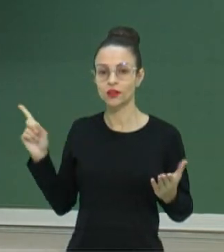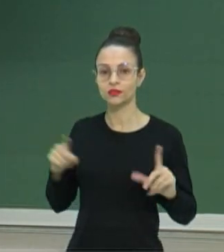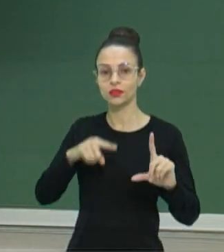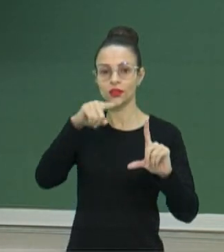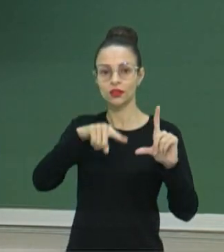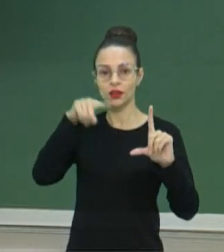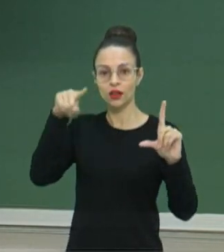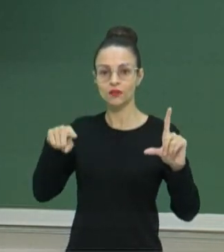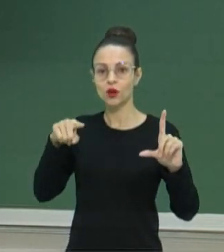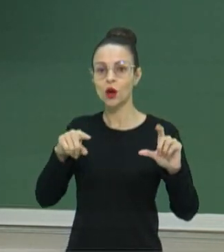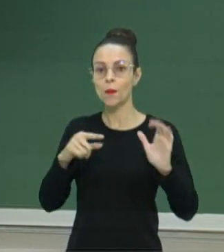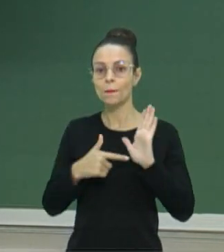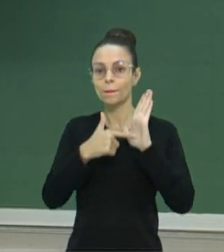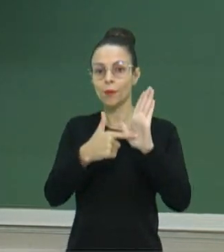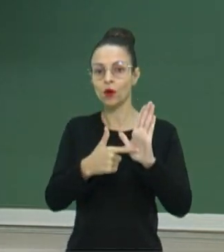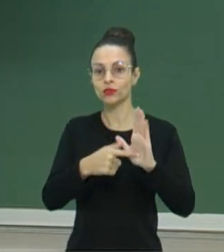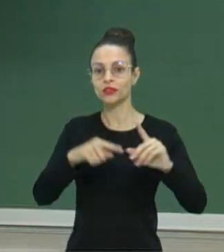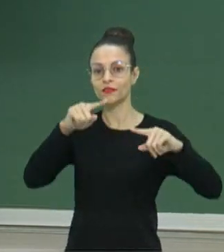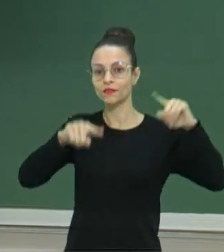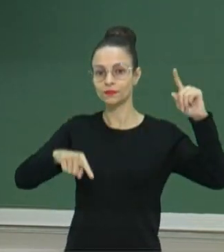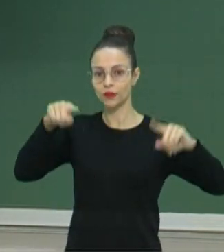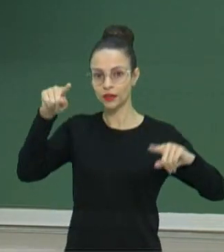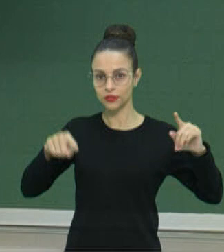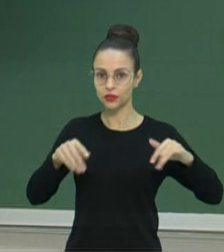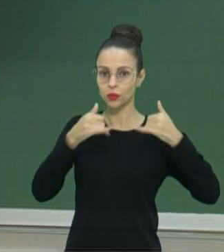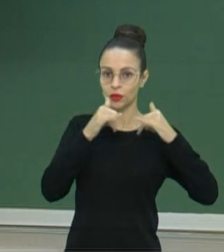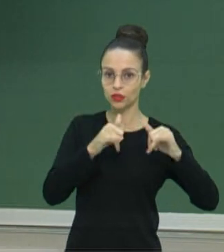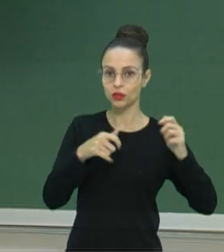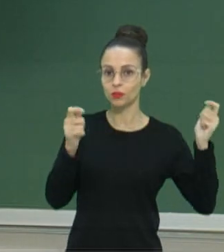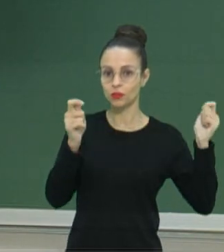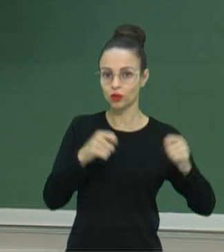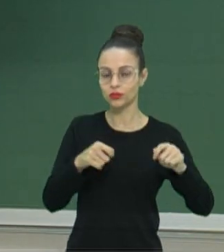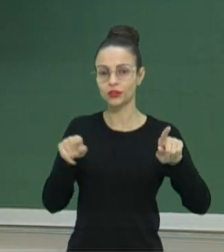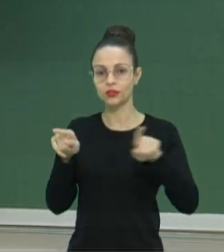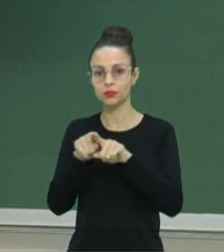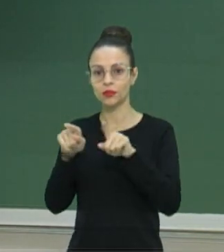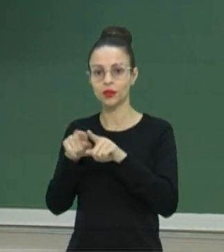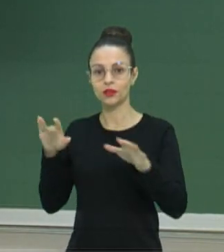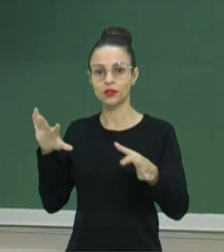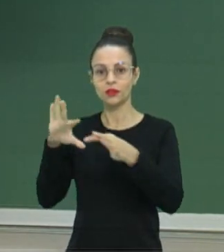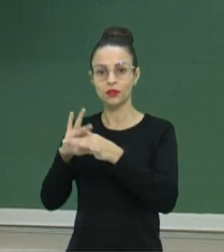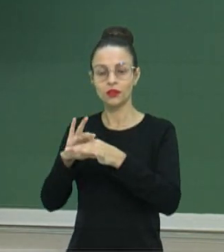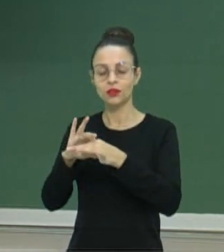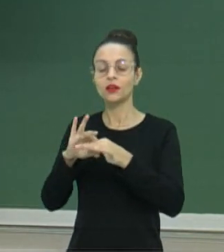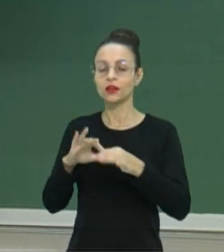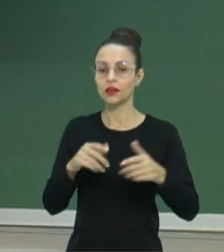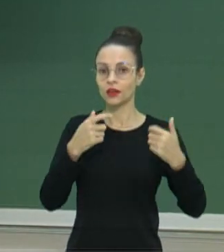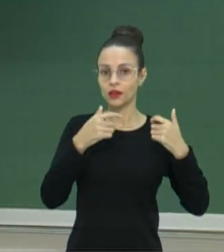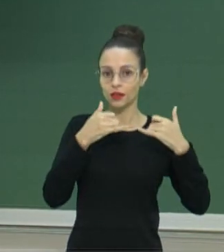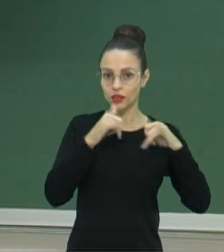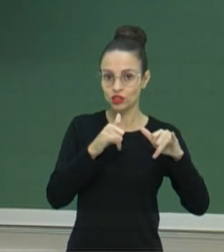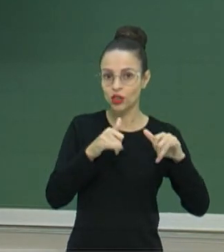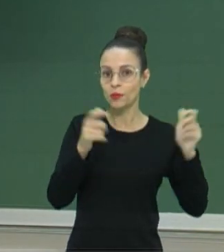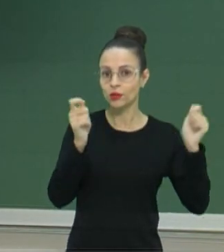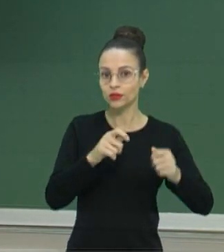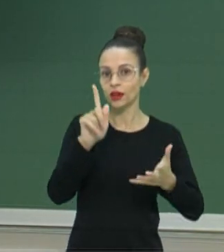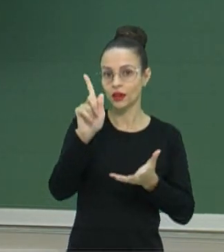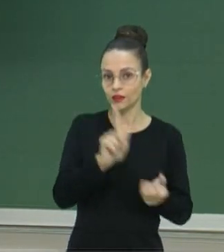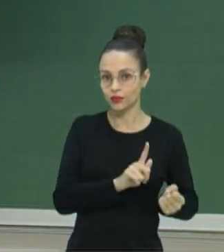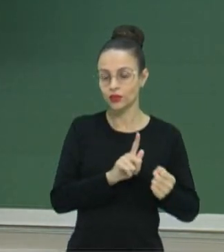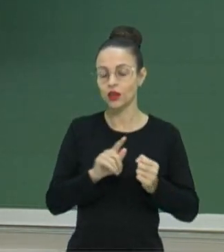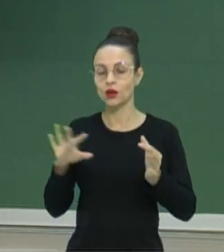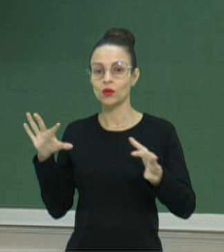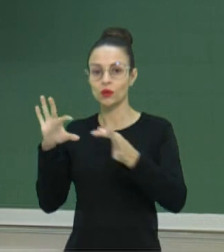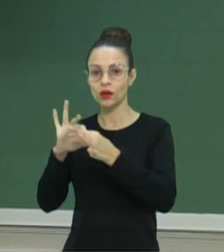está mostrando a variação da energia potencial em função da energia potencial gravitacional, nesse caso, em